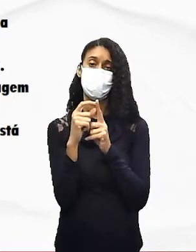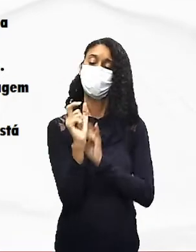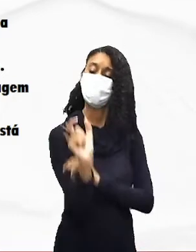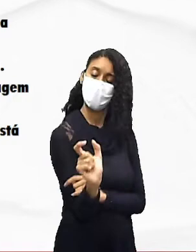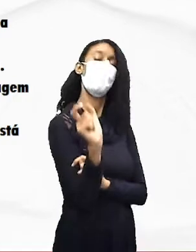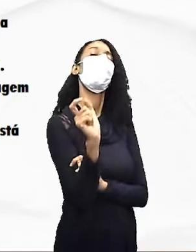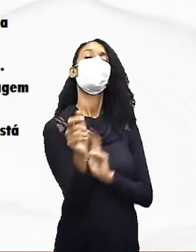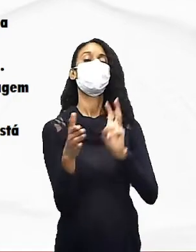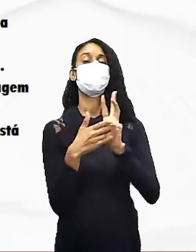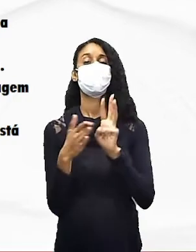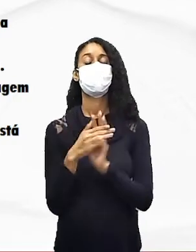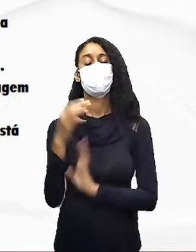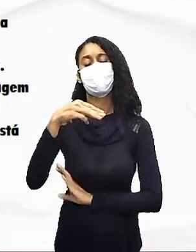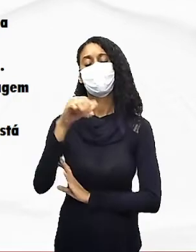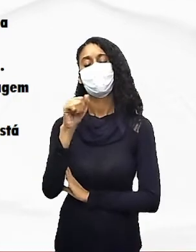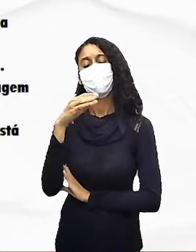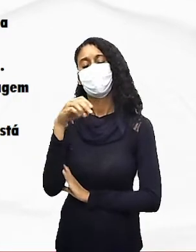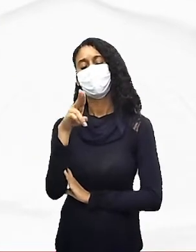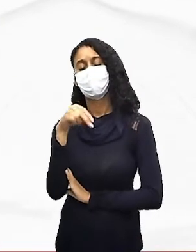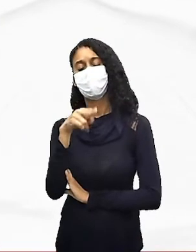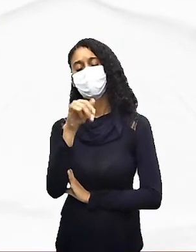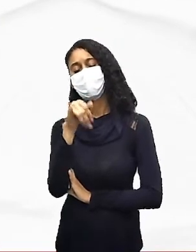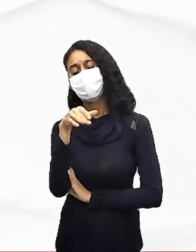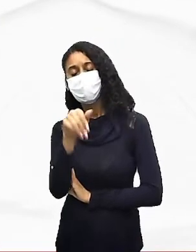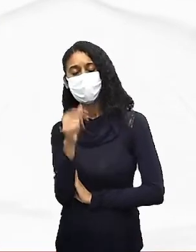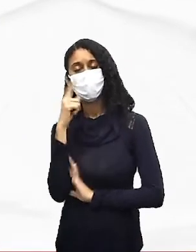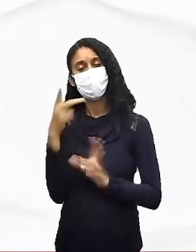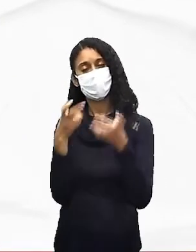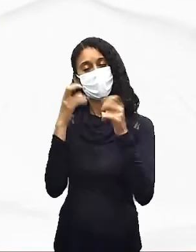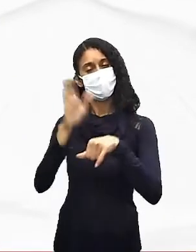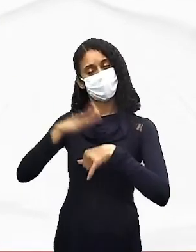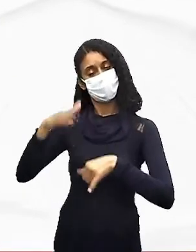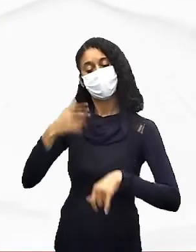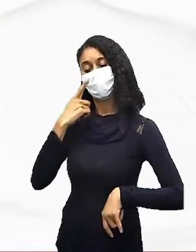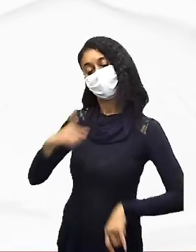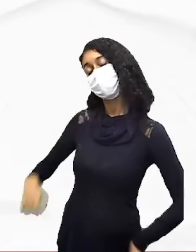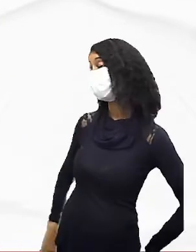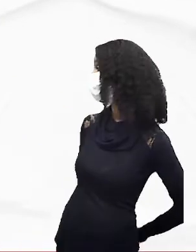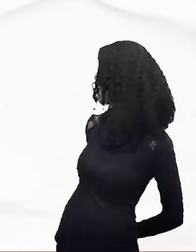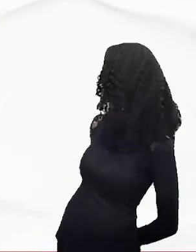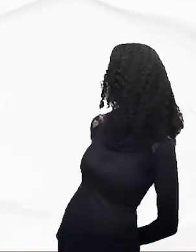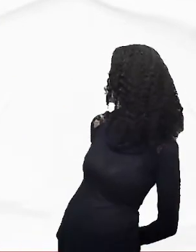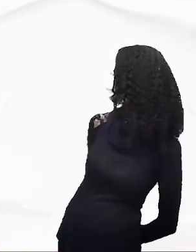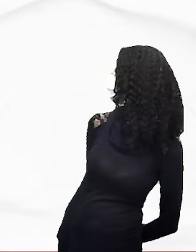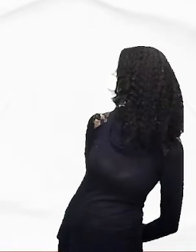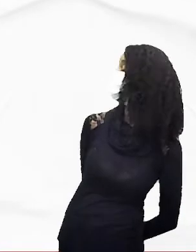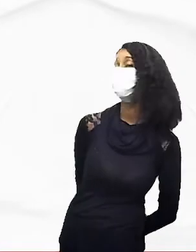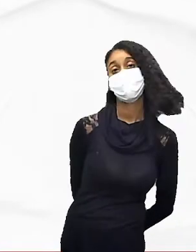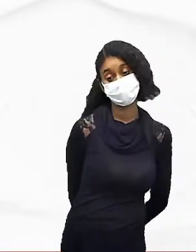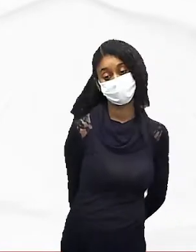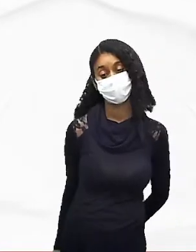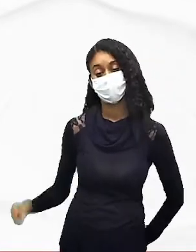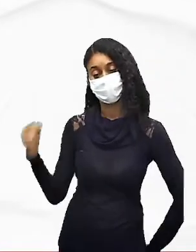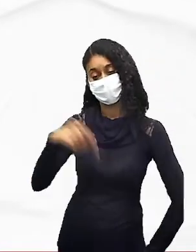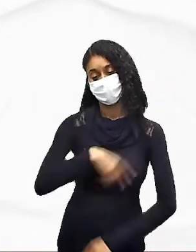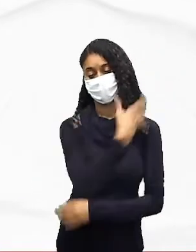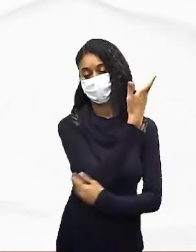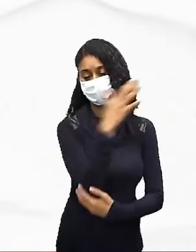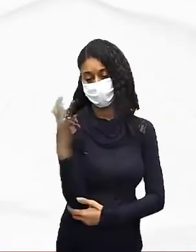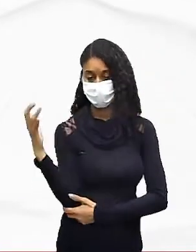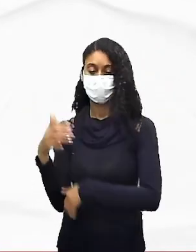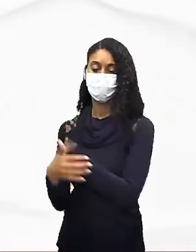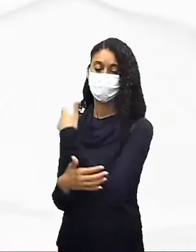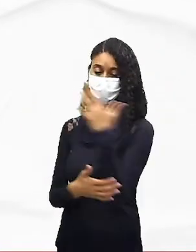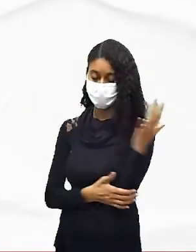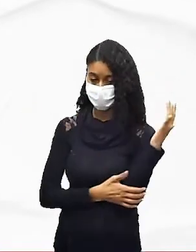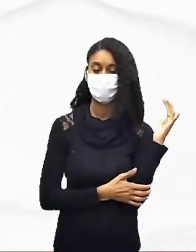você percebe mais, tá bom? Vamos voltar aqui para você perceber aqui, ó. Aqui na floresta, façanha de bravos